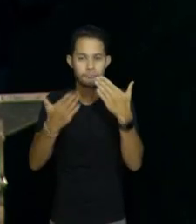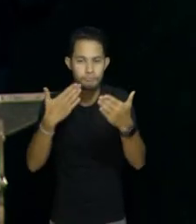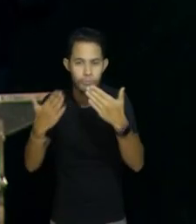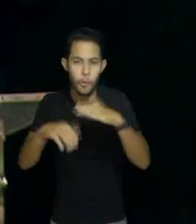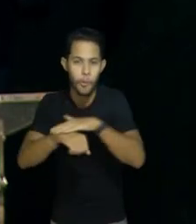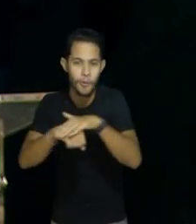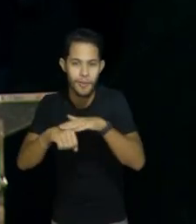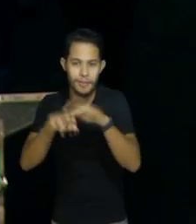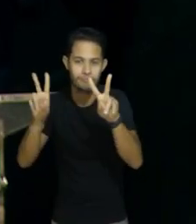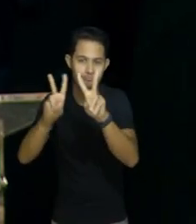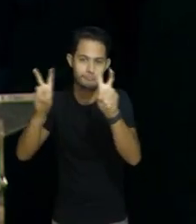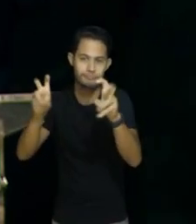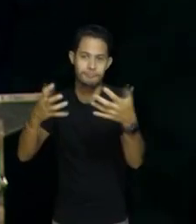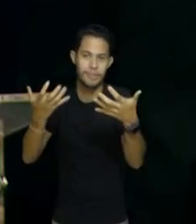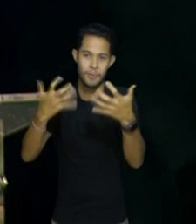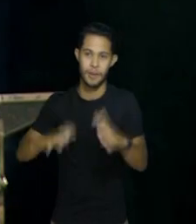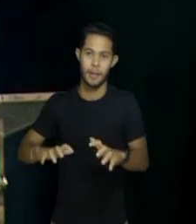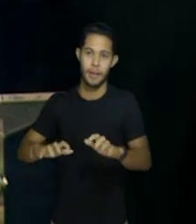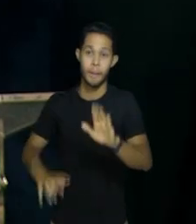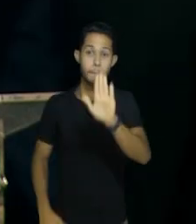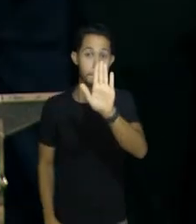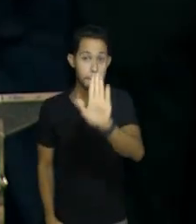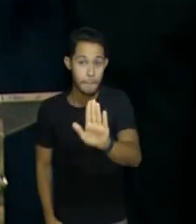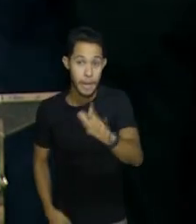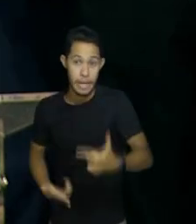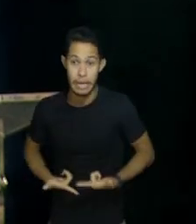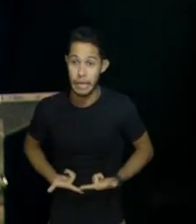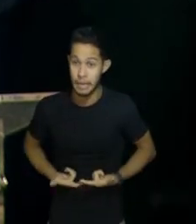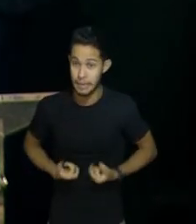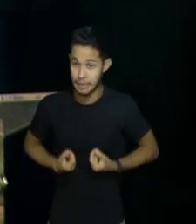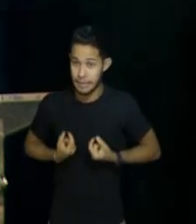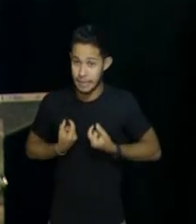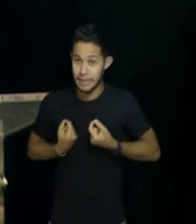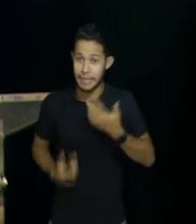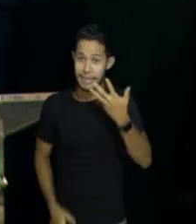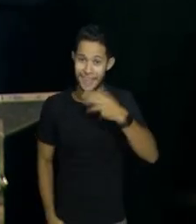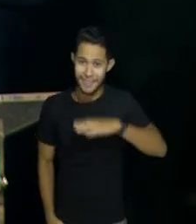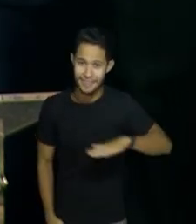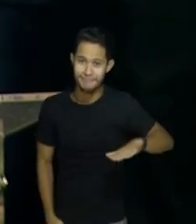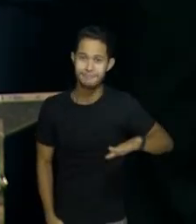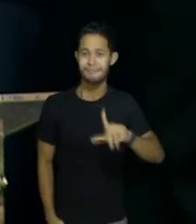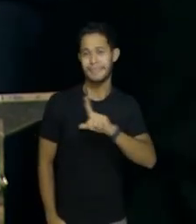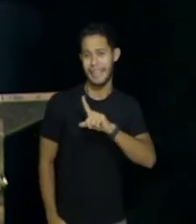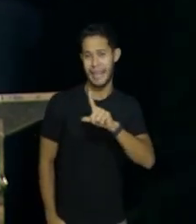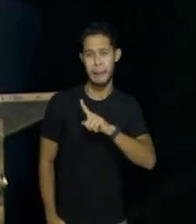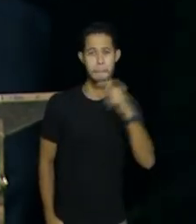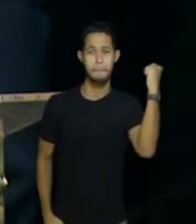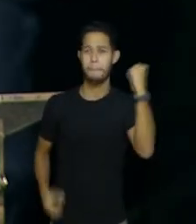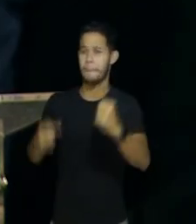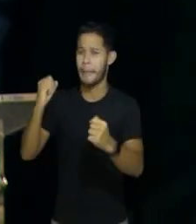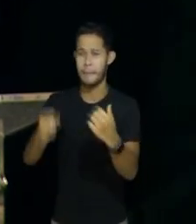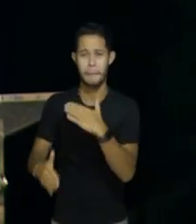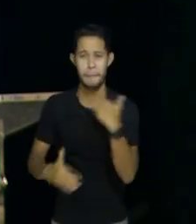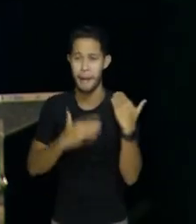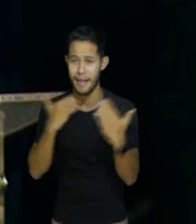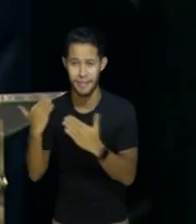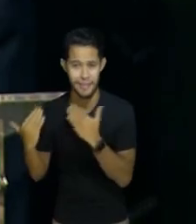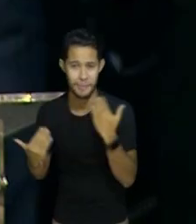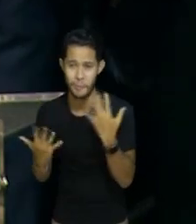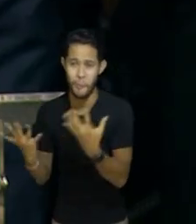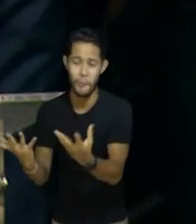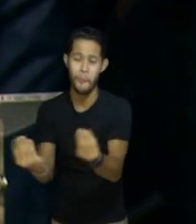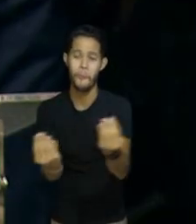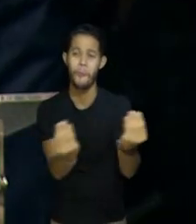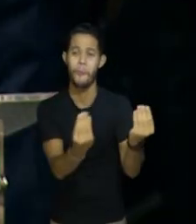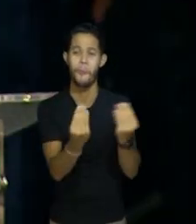mas acontece. O câncer infantil é uma das doenças que mais mata no Brasil e a gente precisa mudar esse cenário. Então, se você... Convido